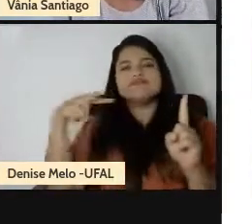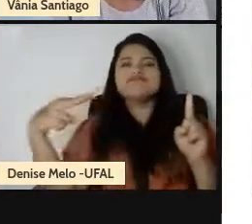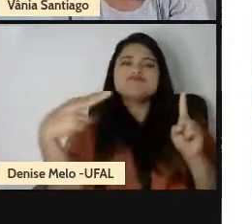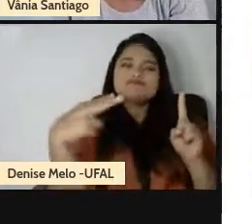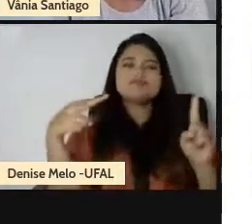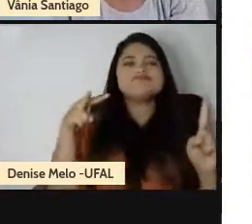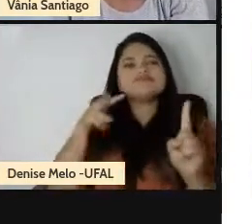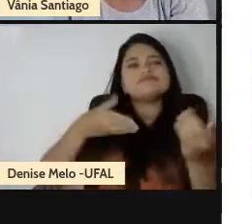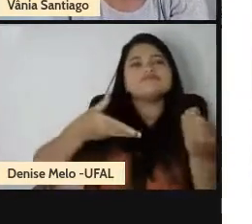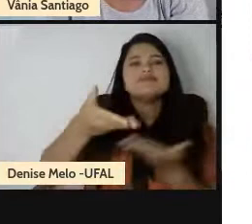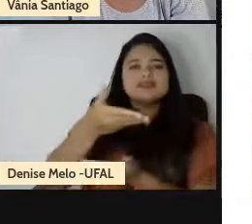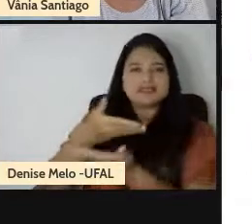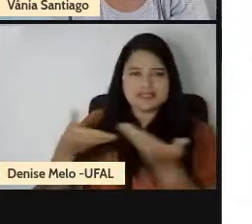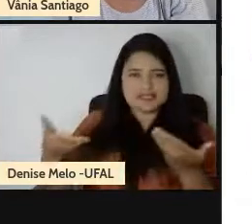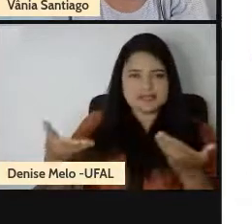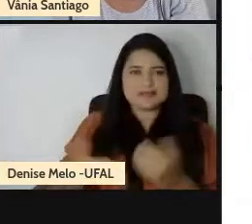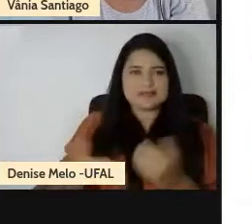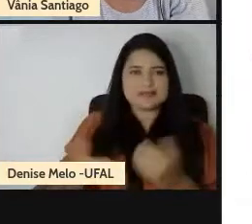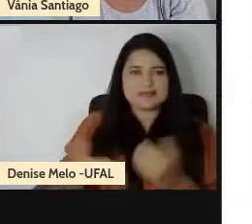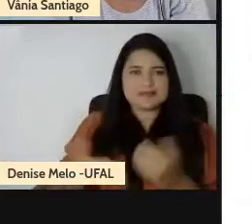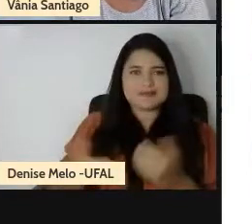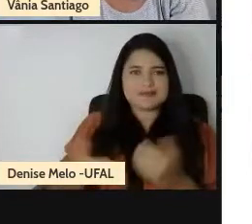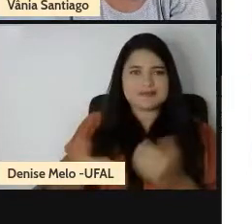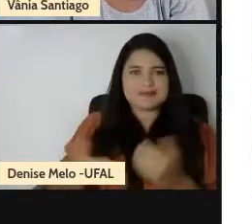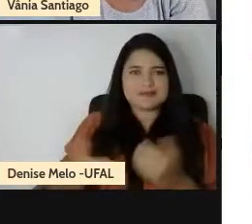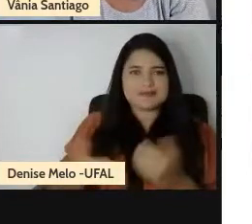precisa interagir. Pode passar a imagem.